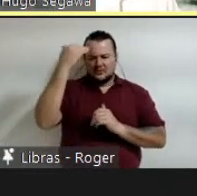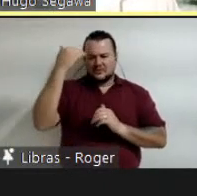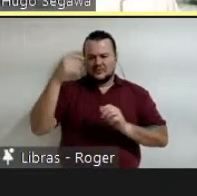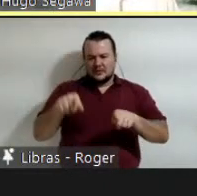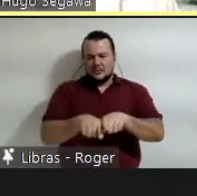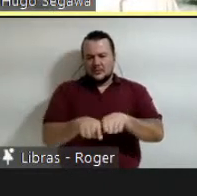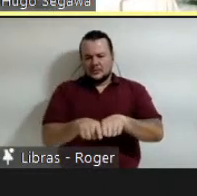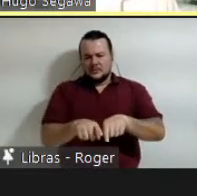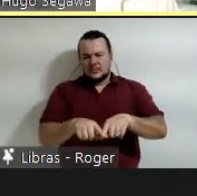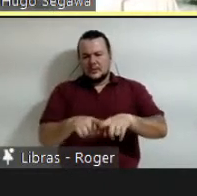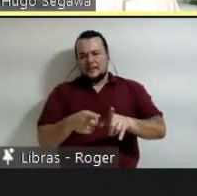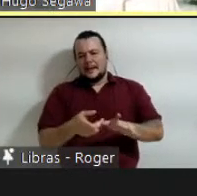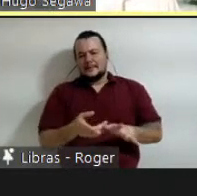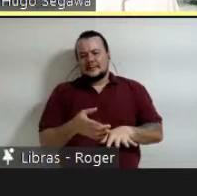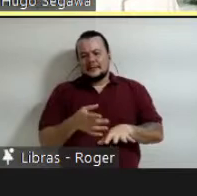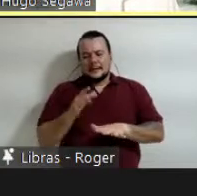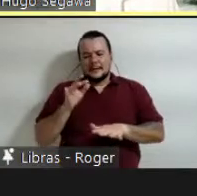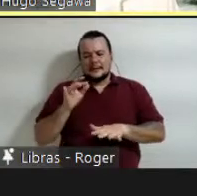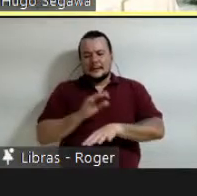negro, enfim.